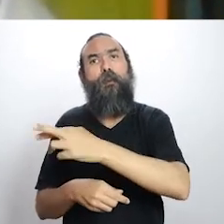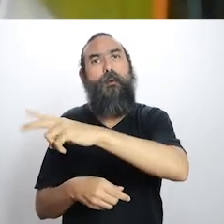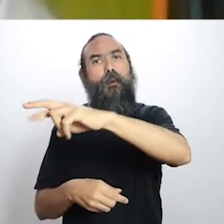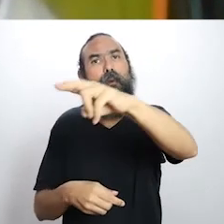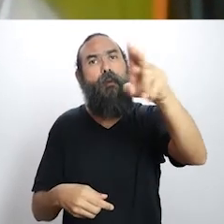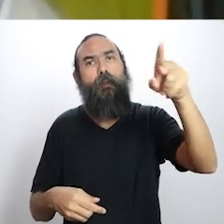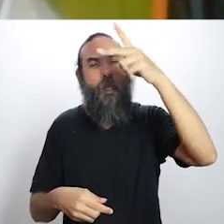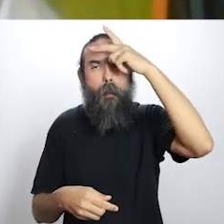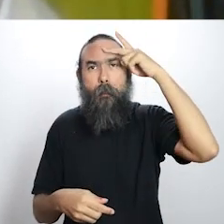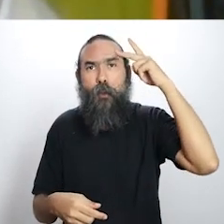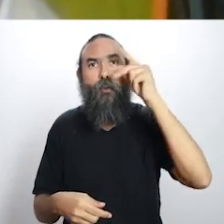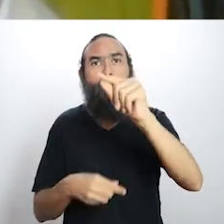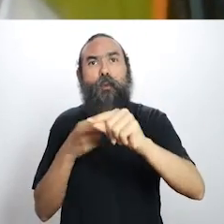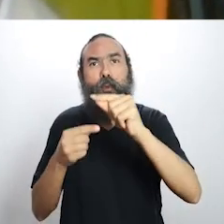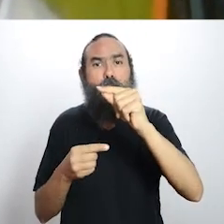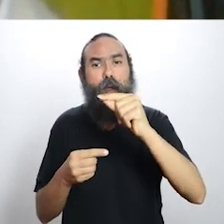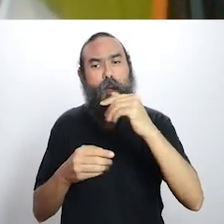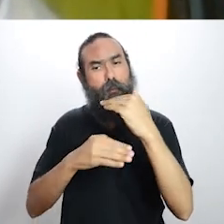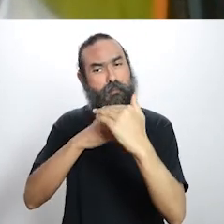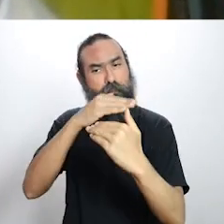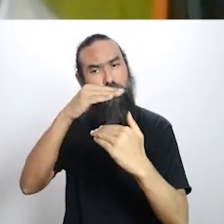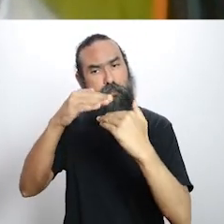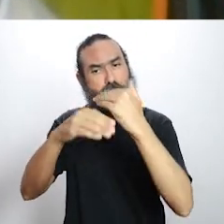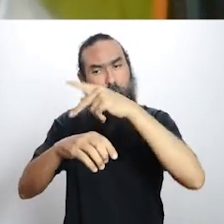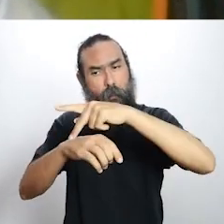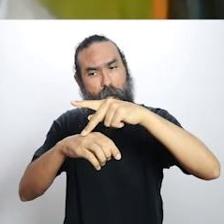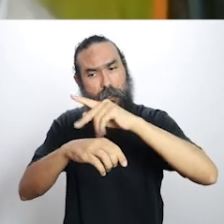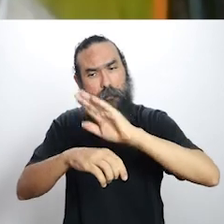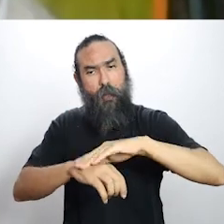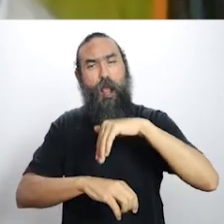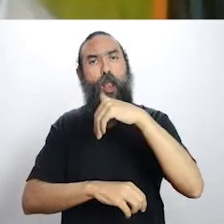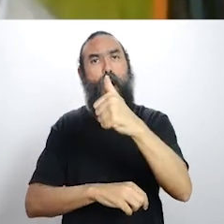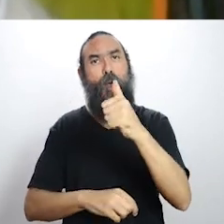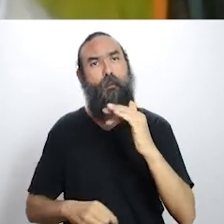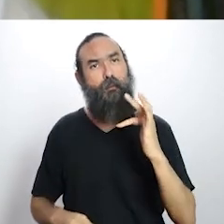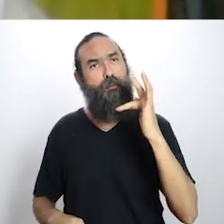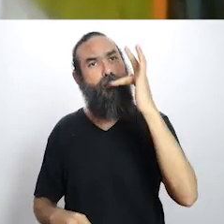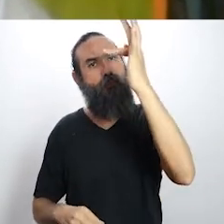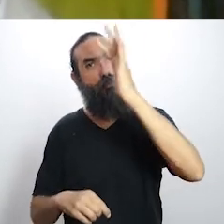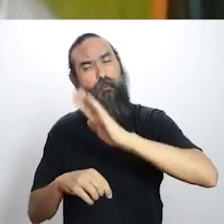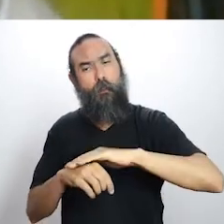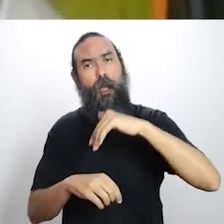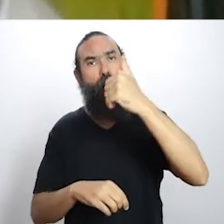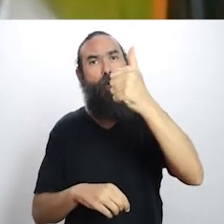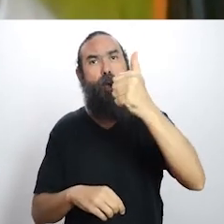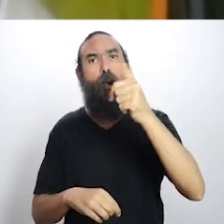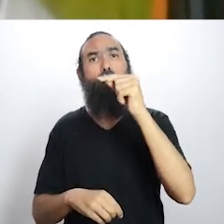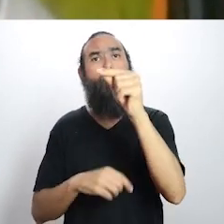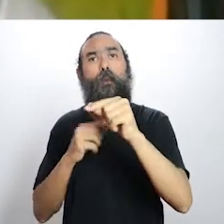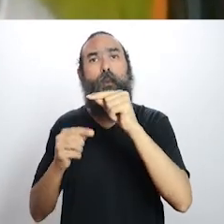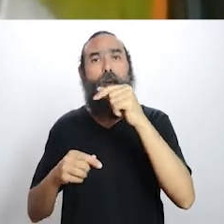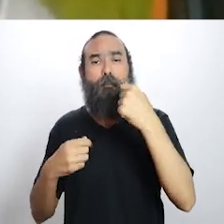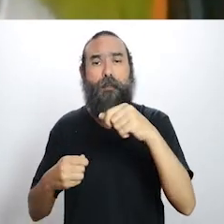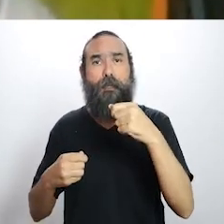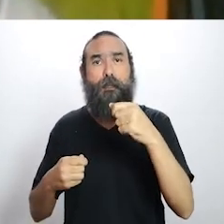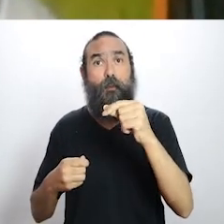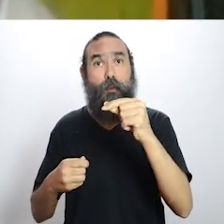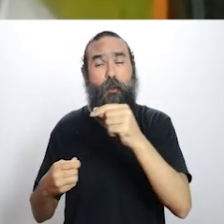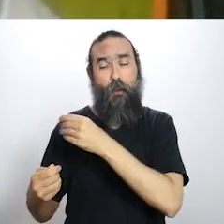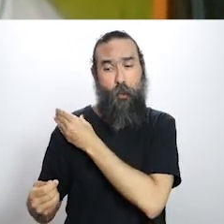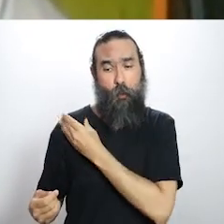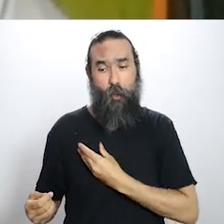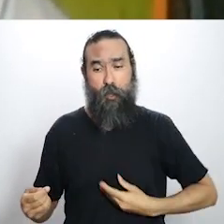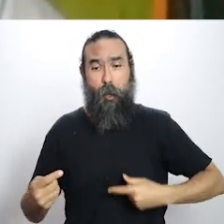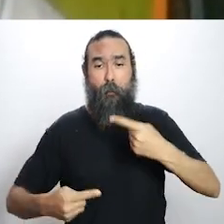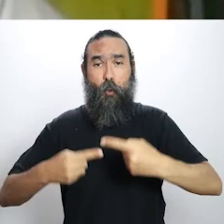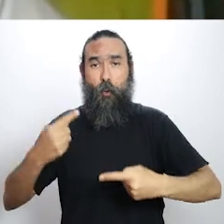que a gente construa um país melhor, com um melhor futuro, principalmente essa forma de políticas públicas que estão colocadas